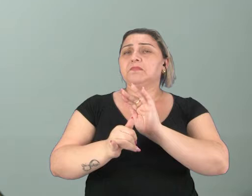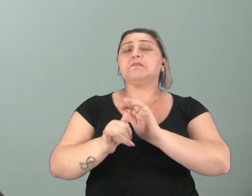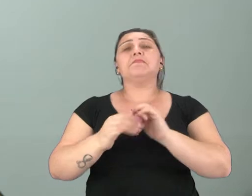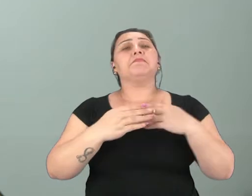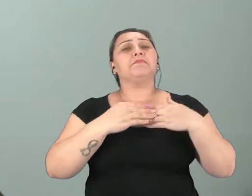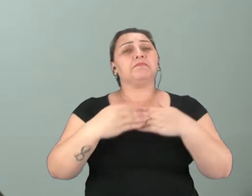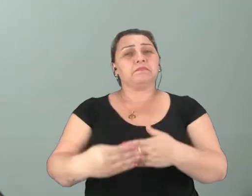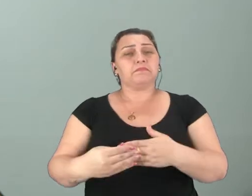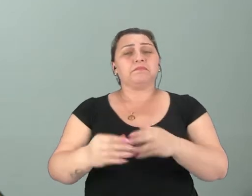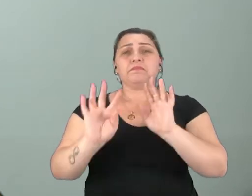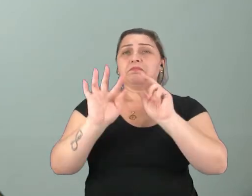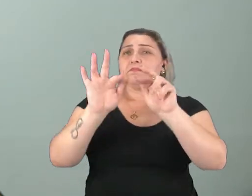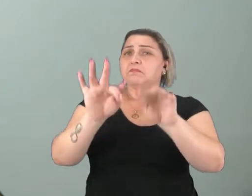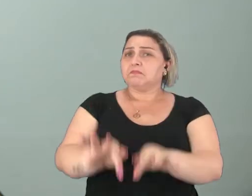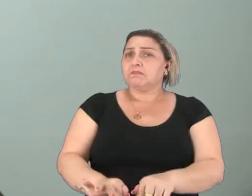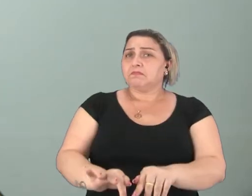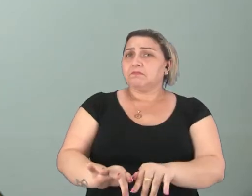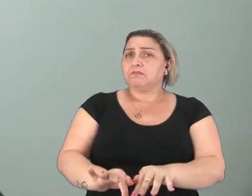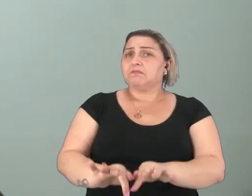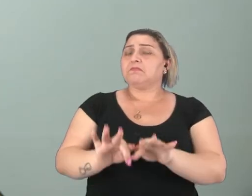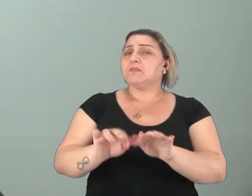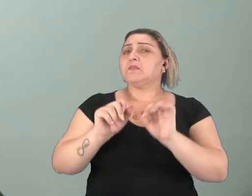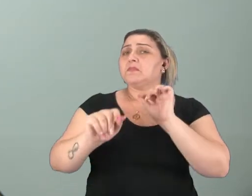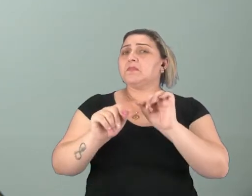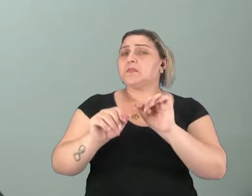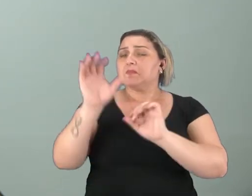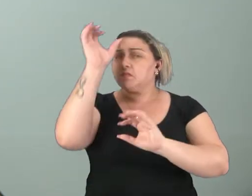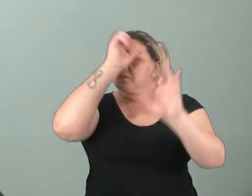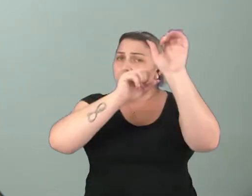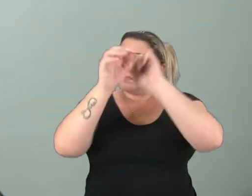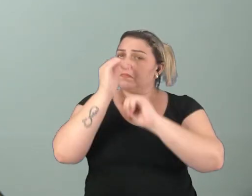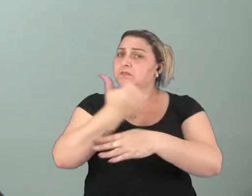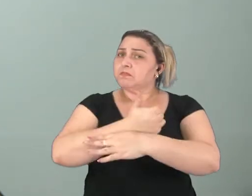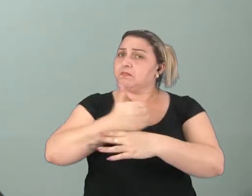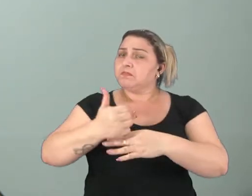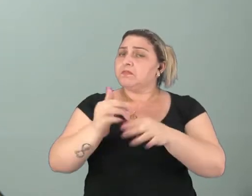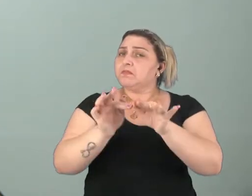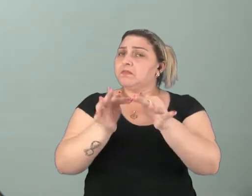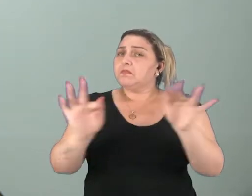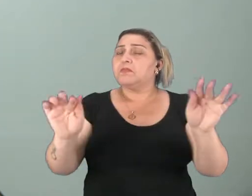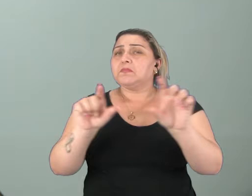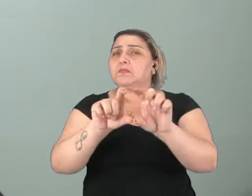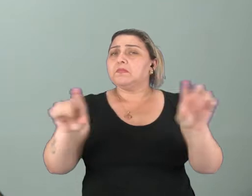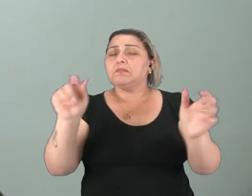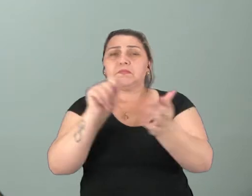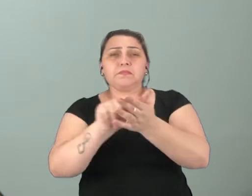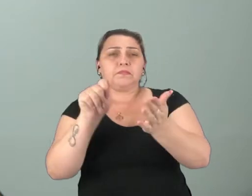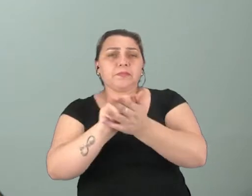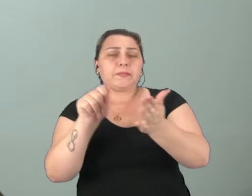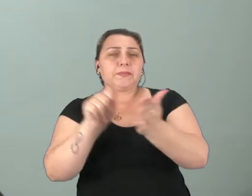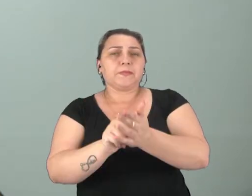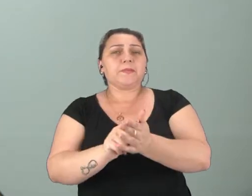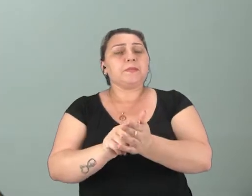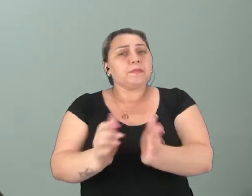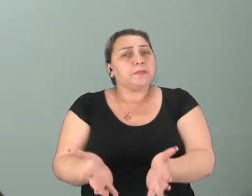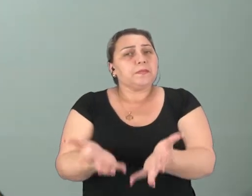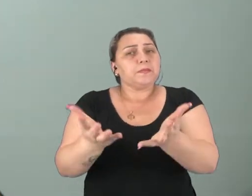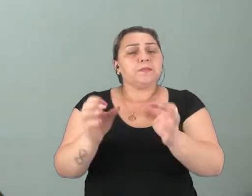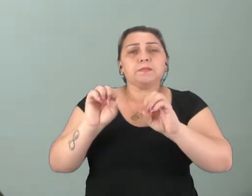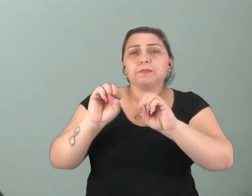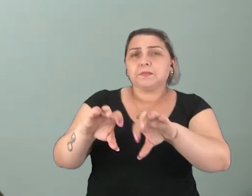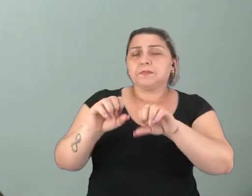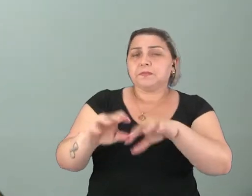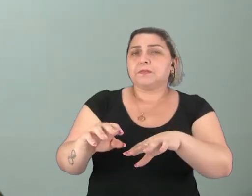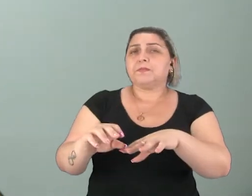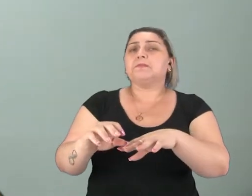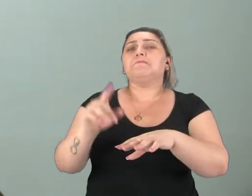geralmente traz lá em seu final uma lição de moral, onde vem uma frase ou um trecho escrito com o intuito de nos ensinar algo,